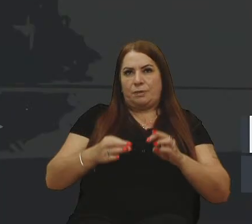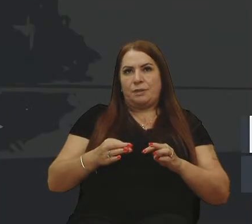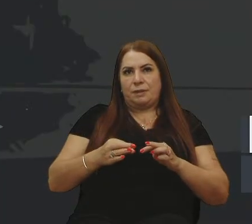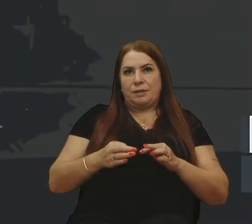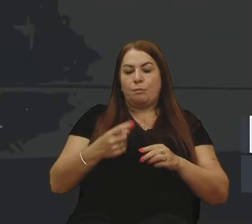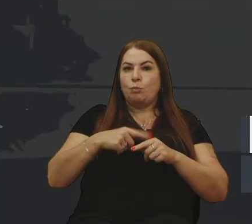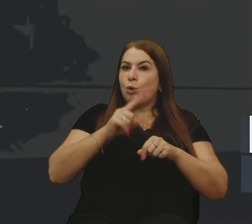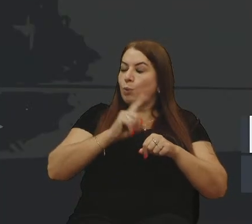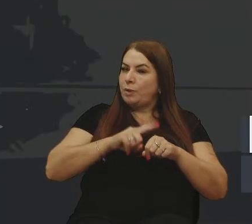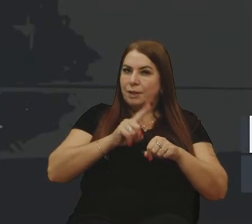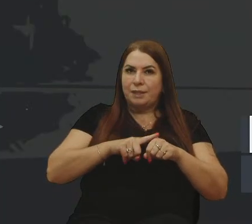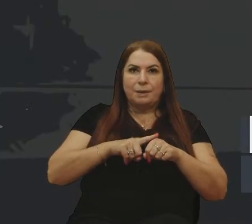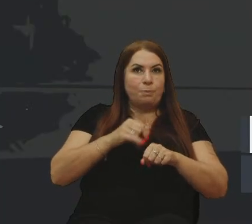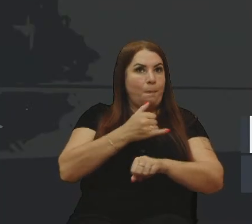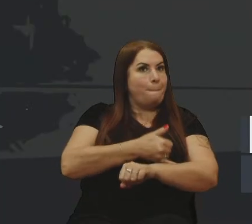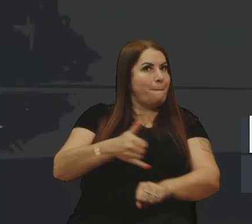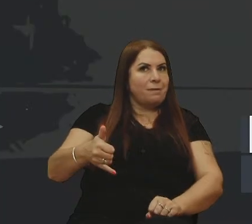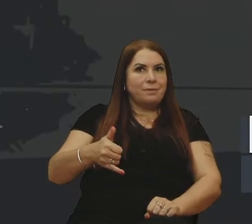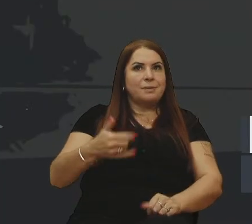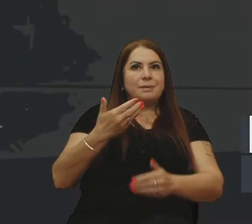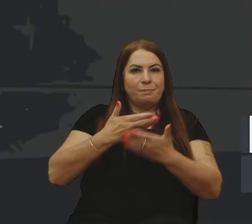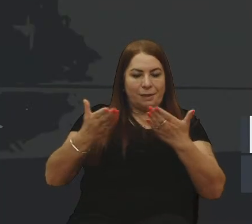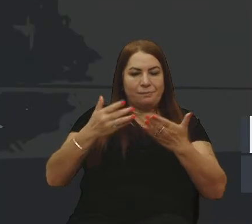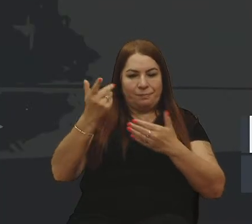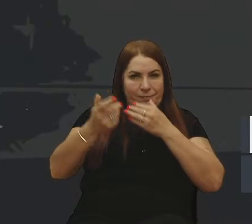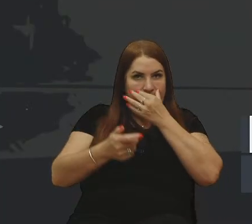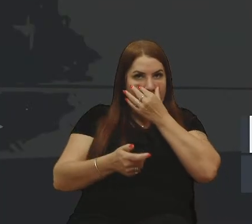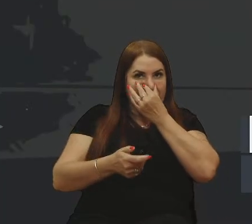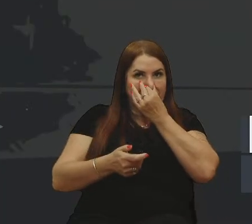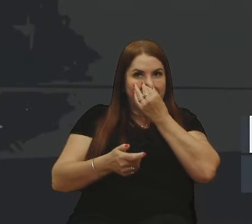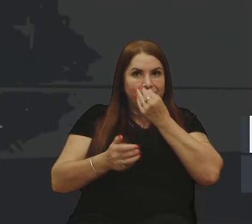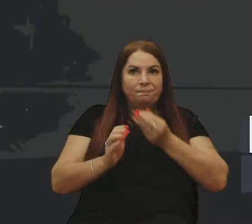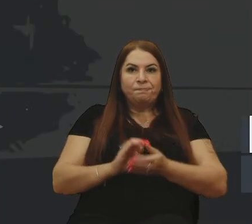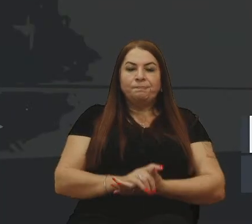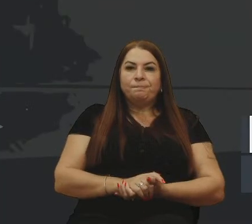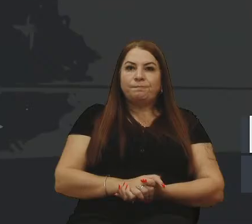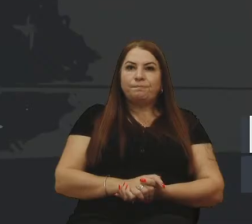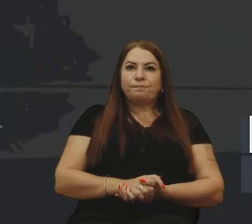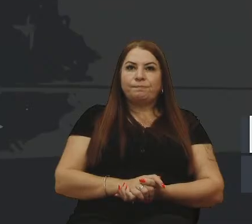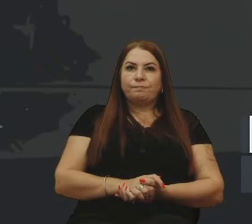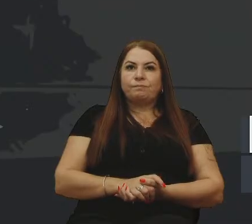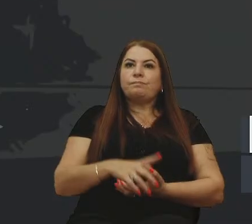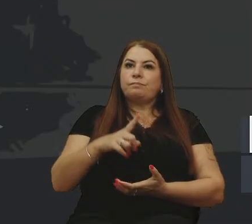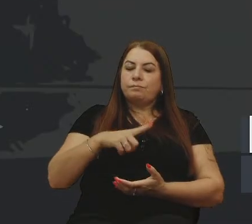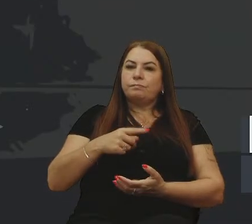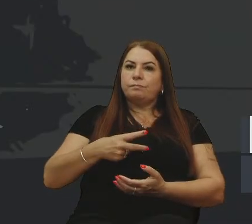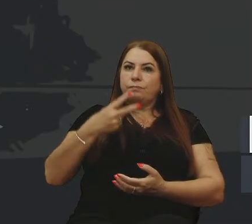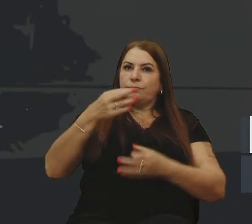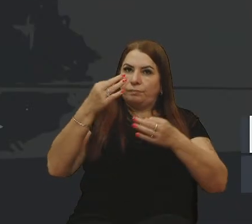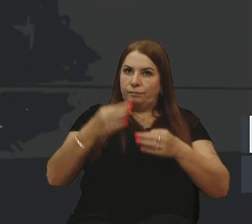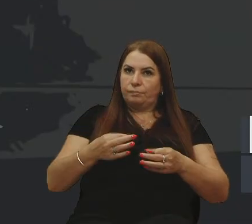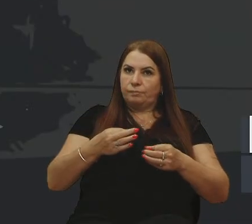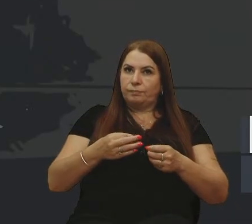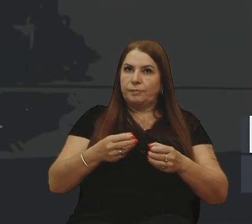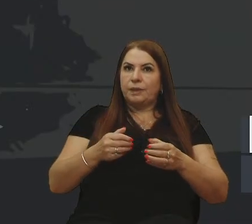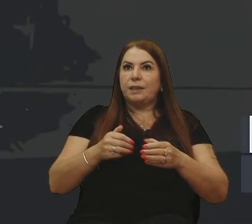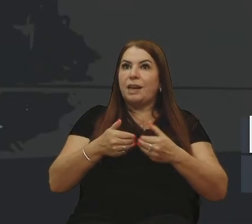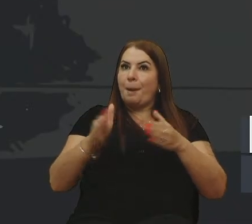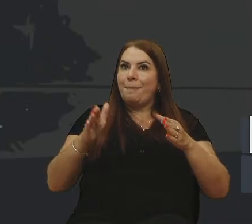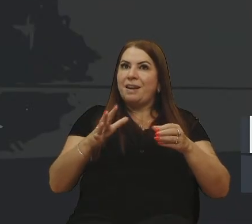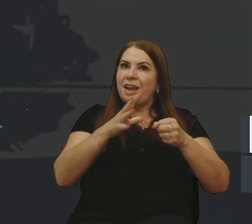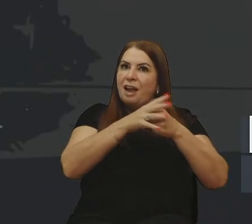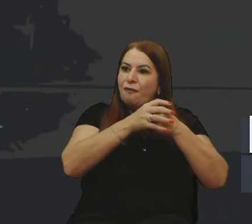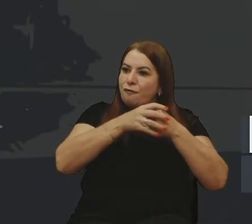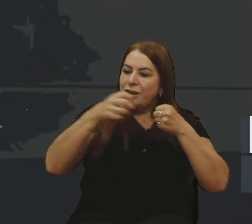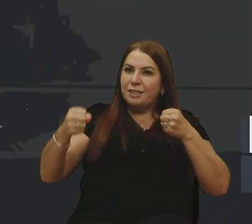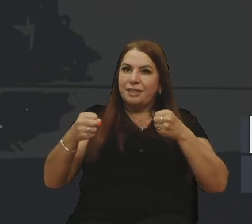o tempo passa e a gente perde. Pode passar. Mas a gente teve um segundo acerto que foi abrir franquia no tempo certo.